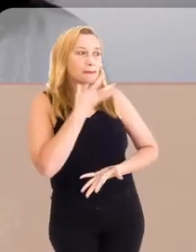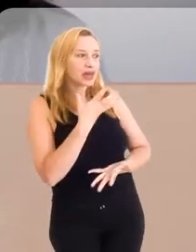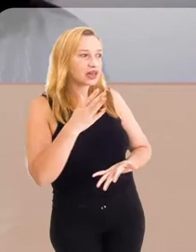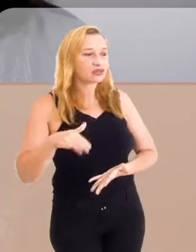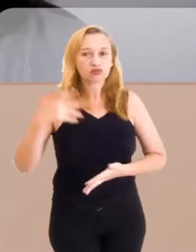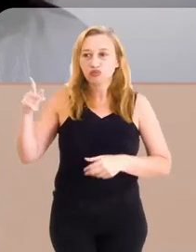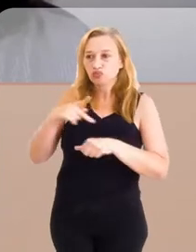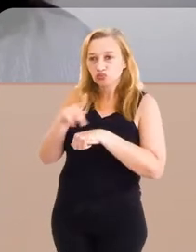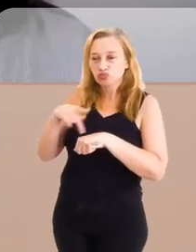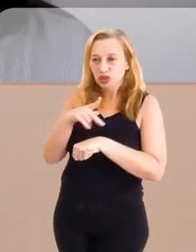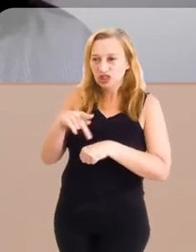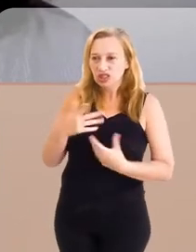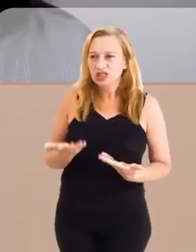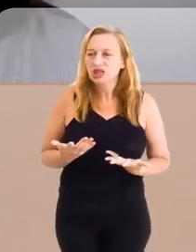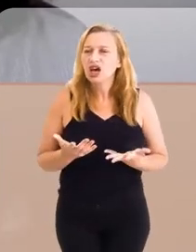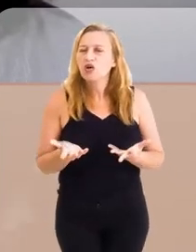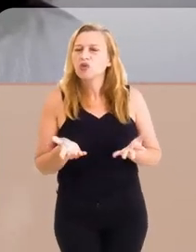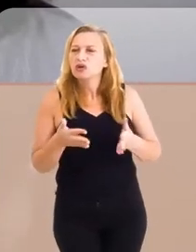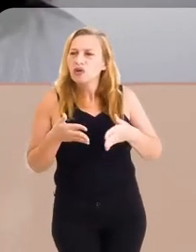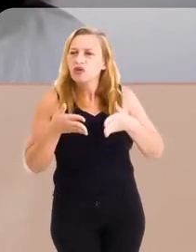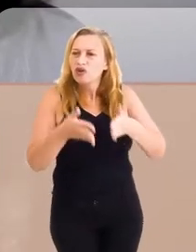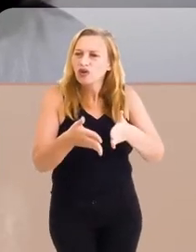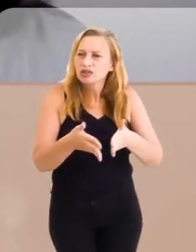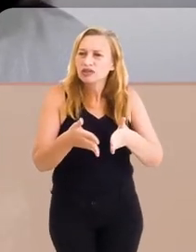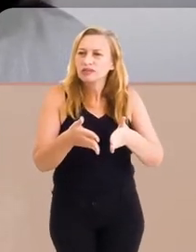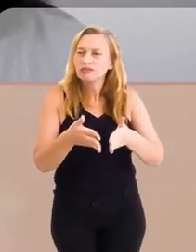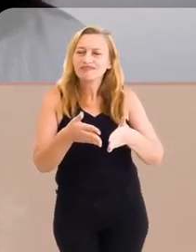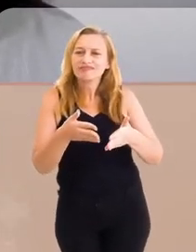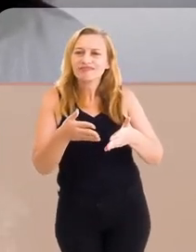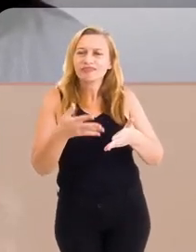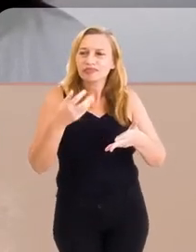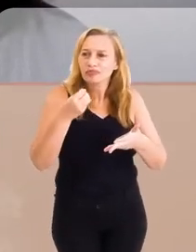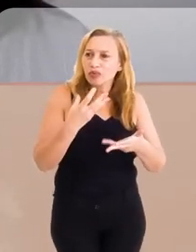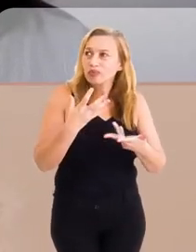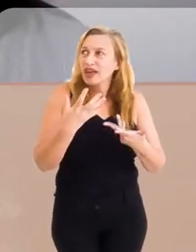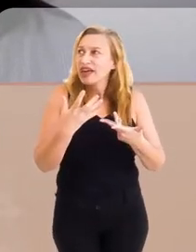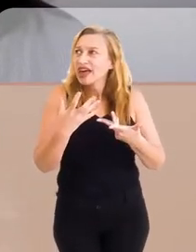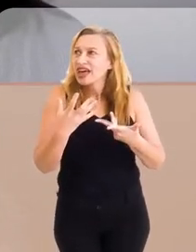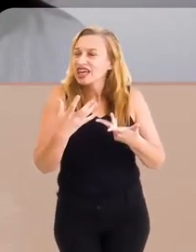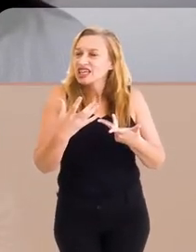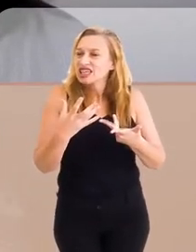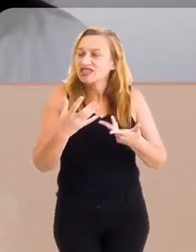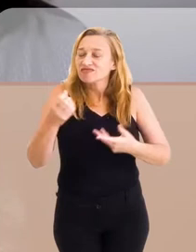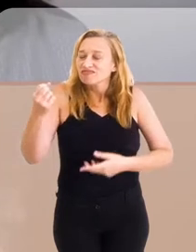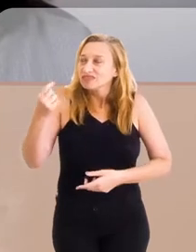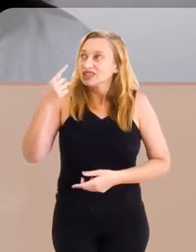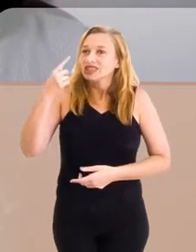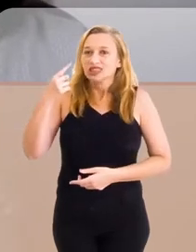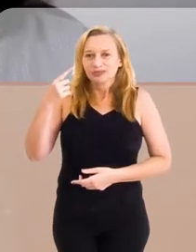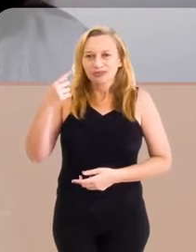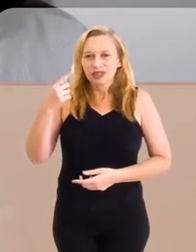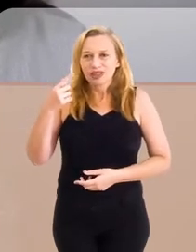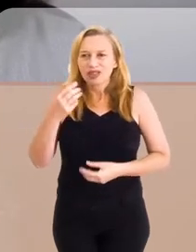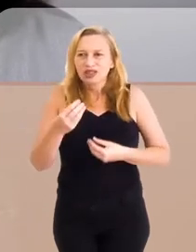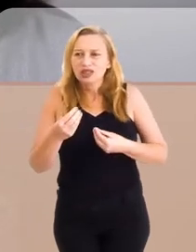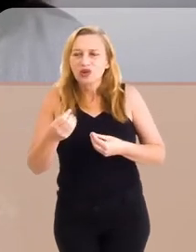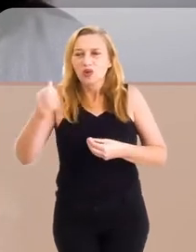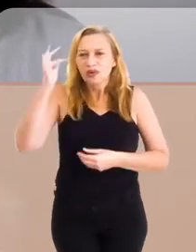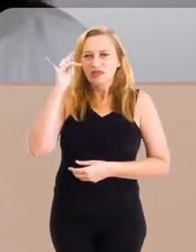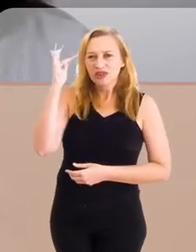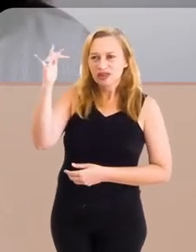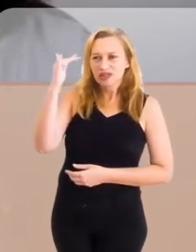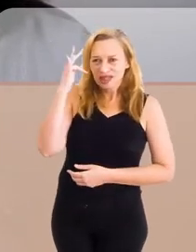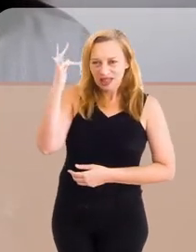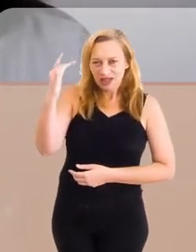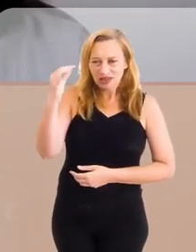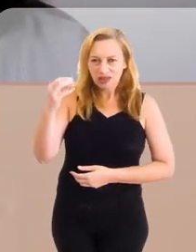Bem, a Organização Internacional Nova Acrópole, ela é uma instituição bastante peculiar, porque ela inspira-se na maneira